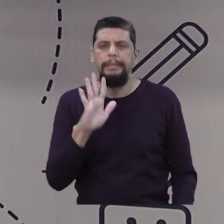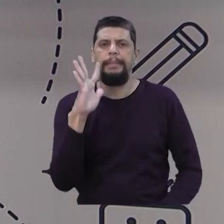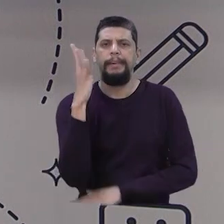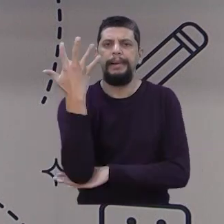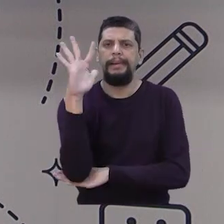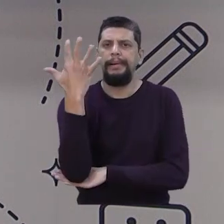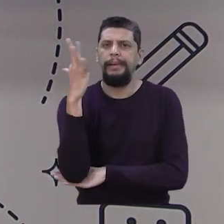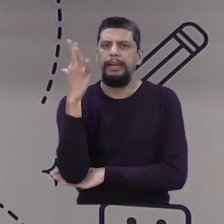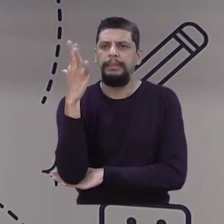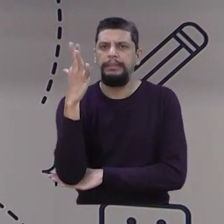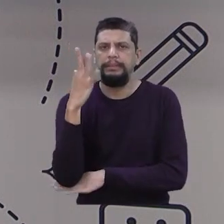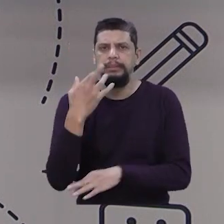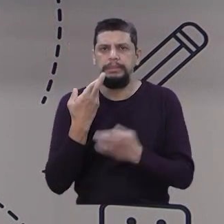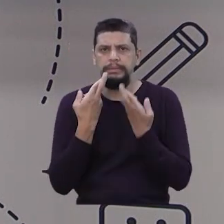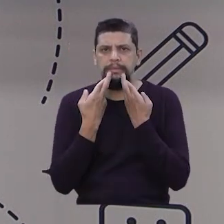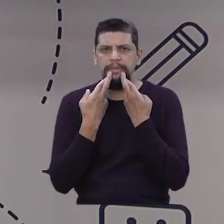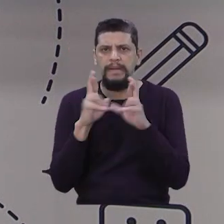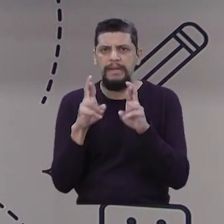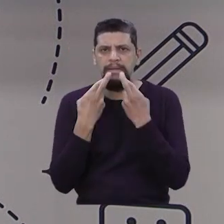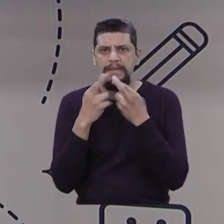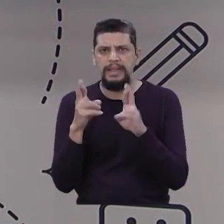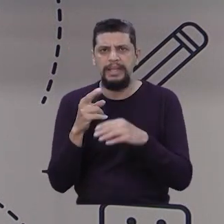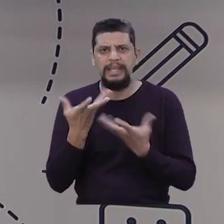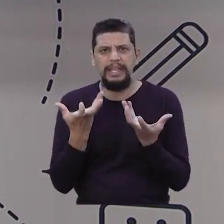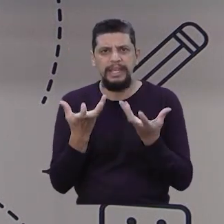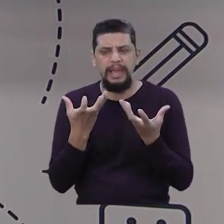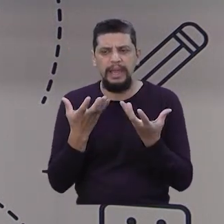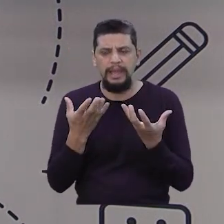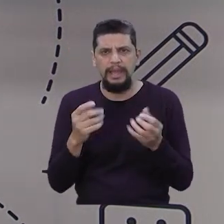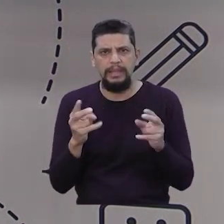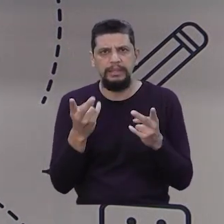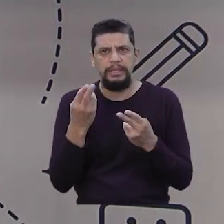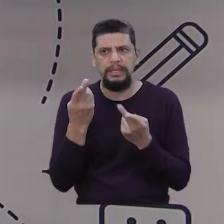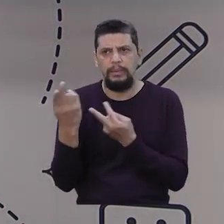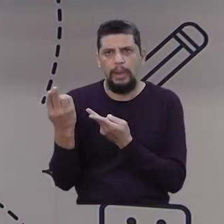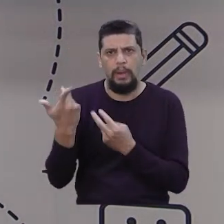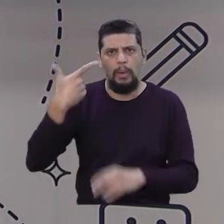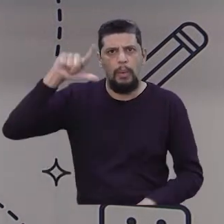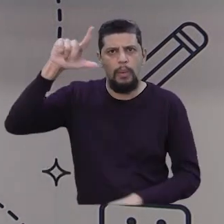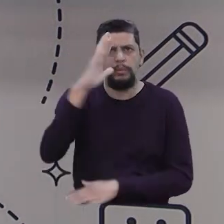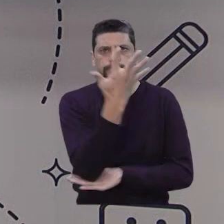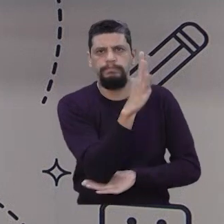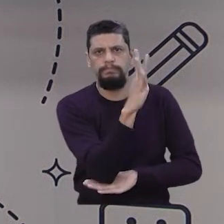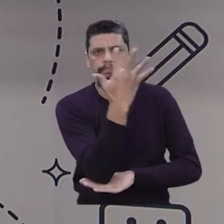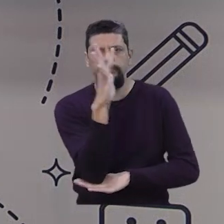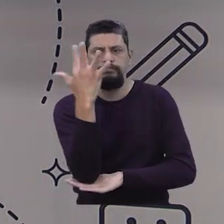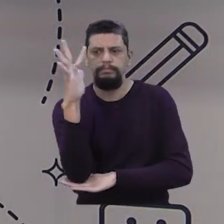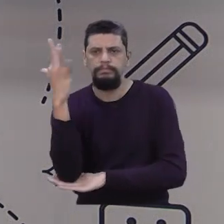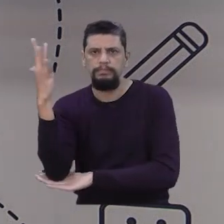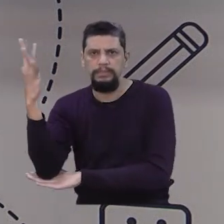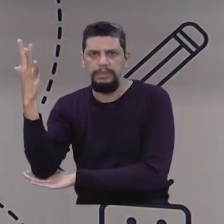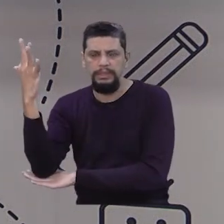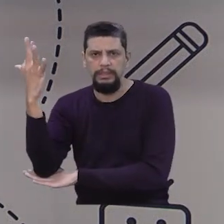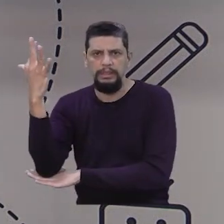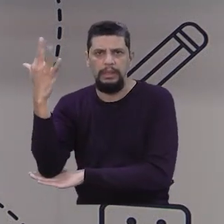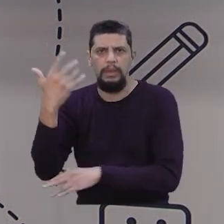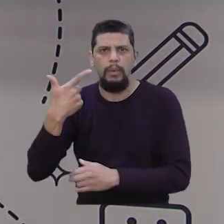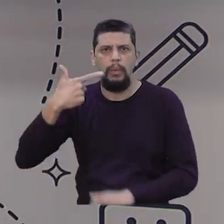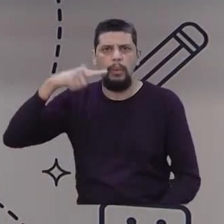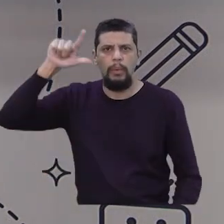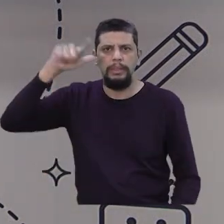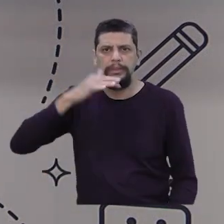Baobá não estava satisfeito. Ele queria muito ser igual a outras plantas,